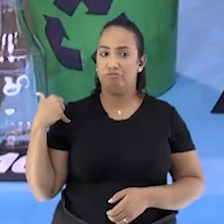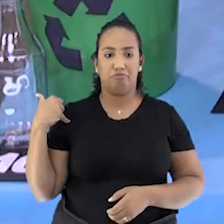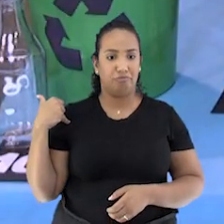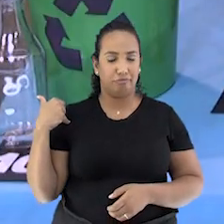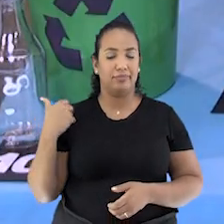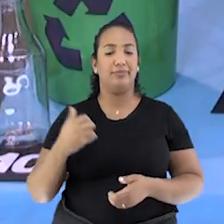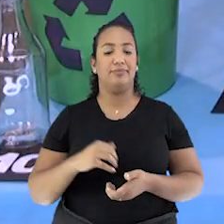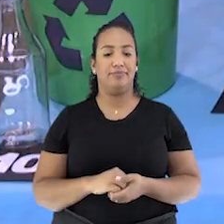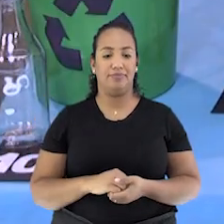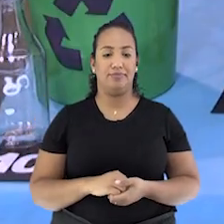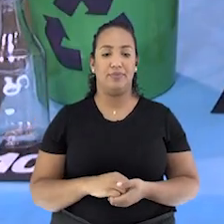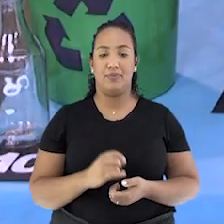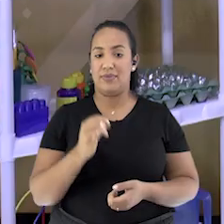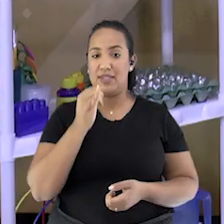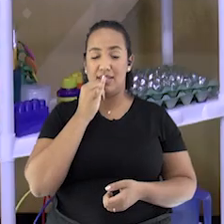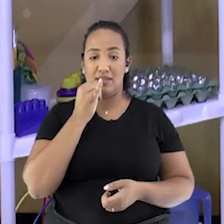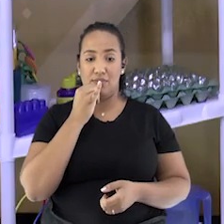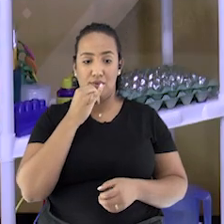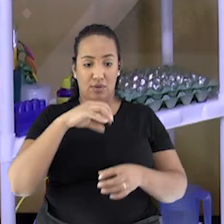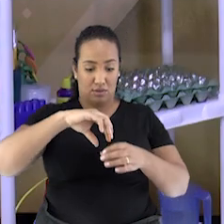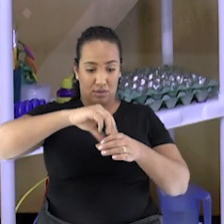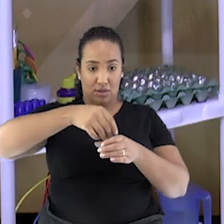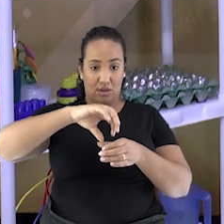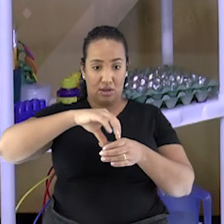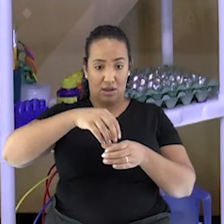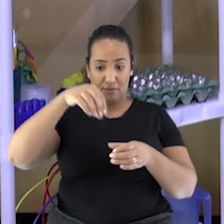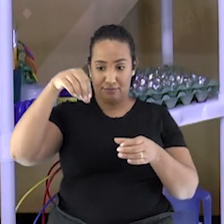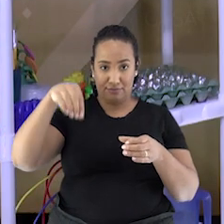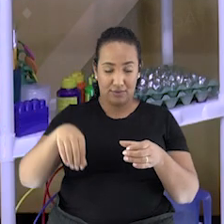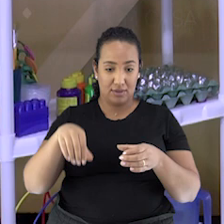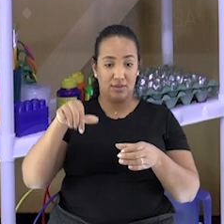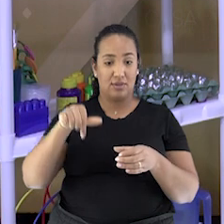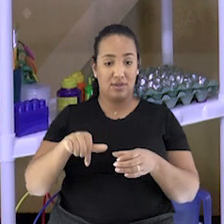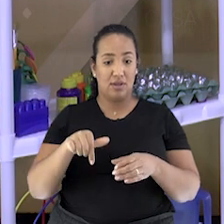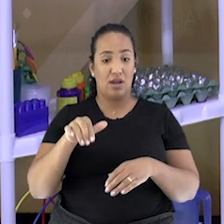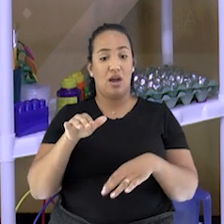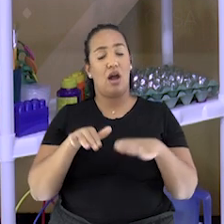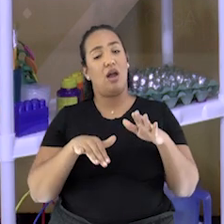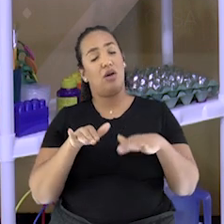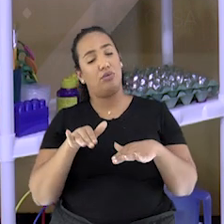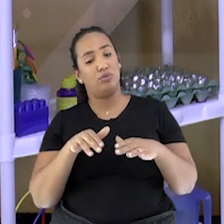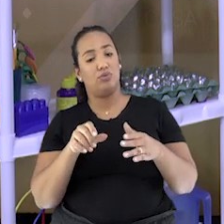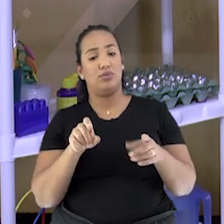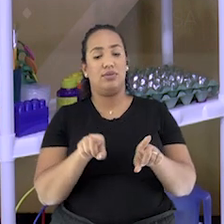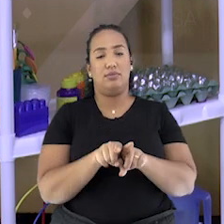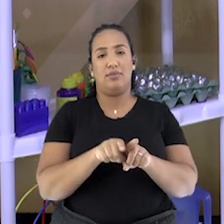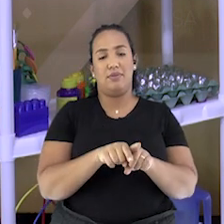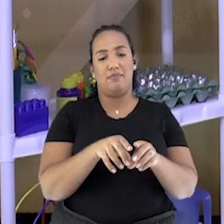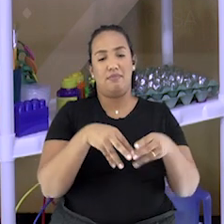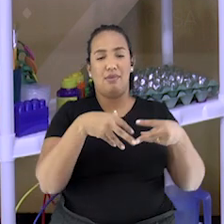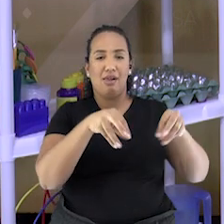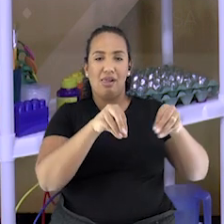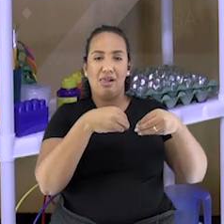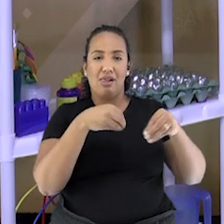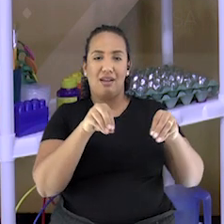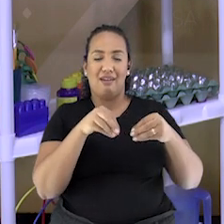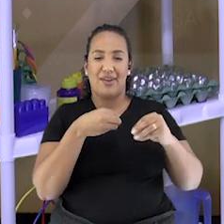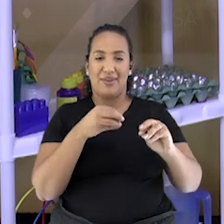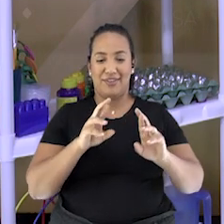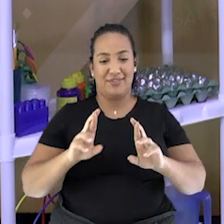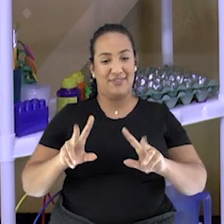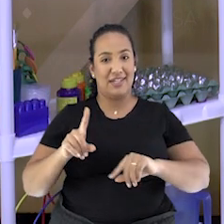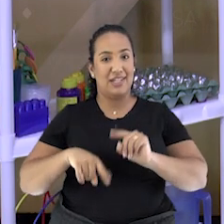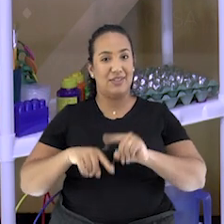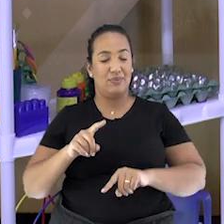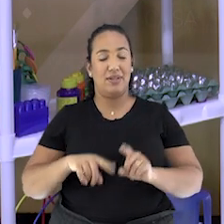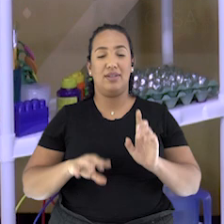tampinha da garrafa aqui, e outros mais moles, como o copinho da garrafa. Mas ainda assim, a permanência